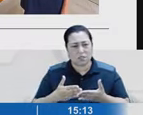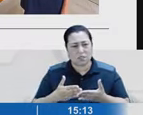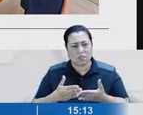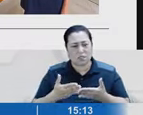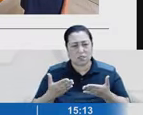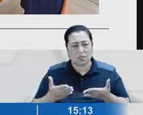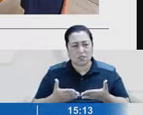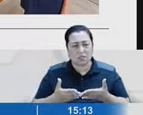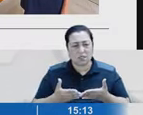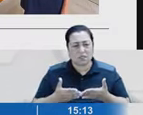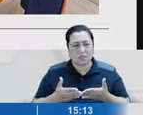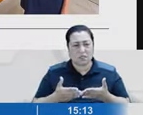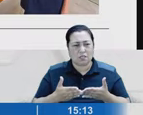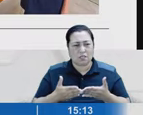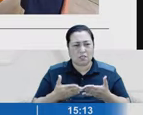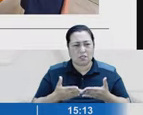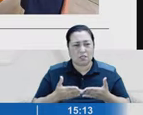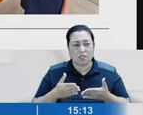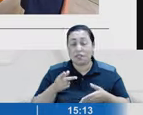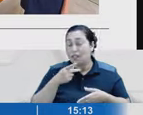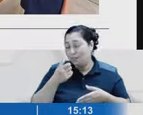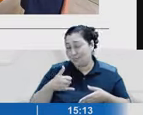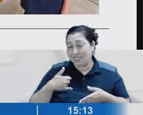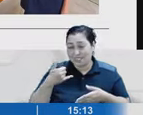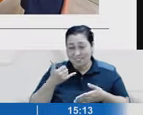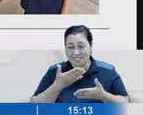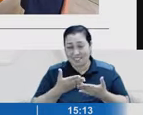muito, senão vou denunciar a minha idade.